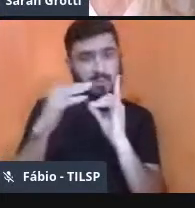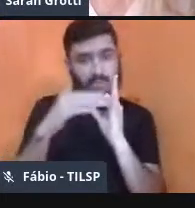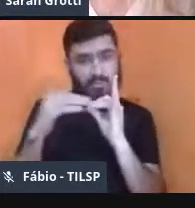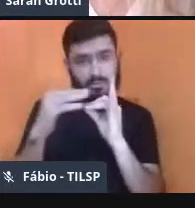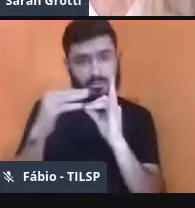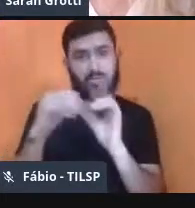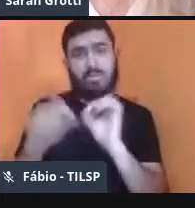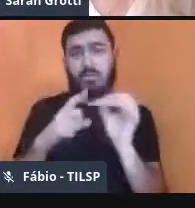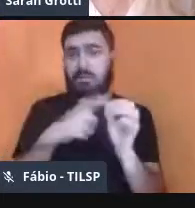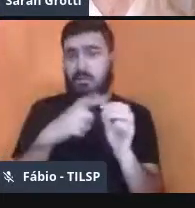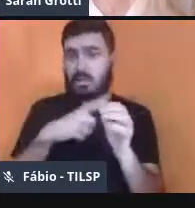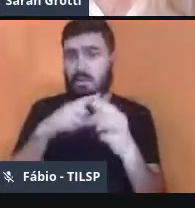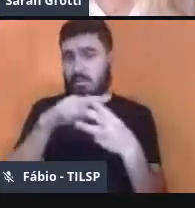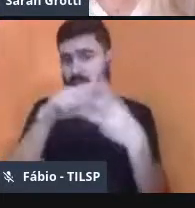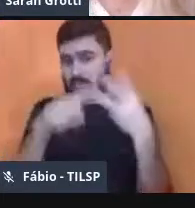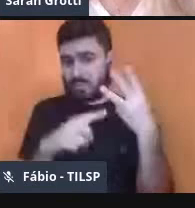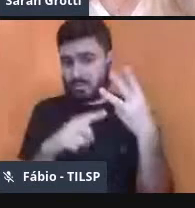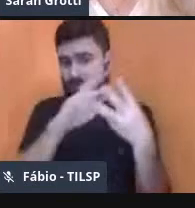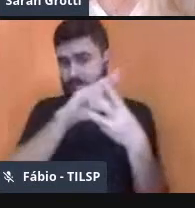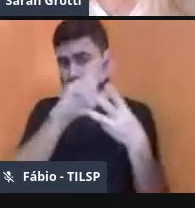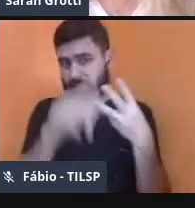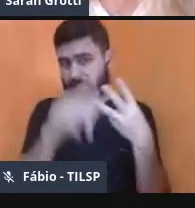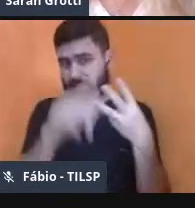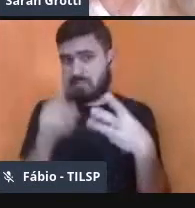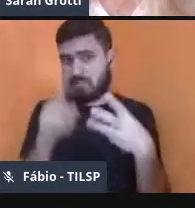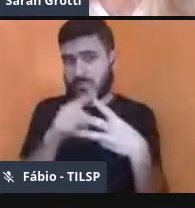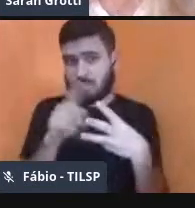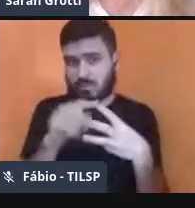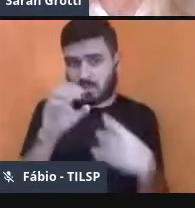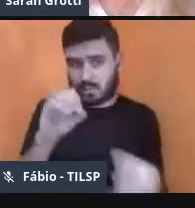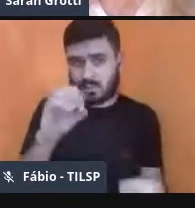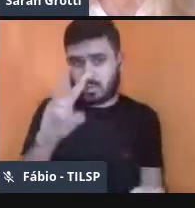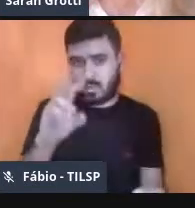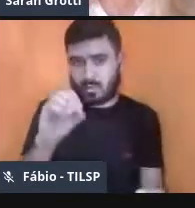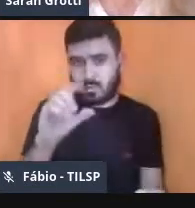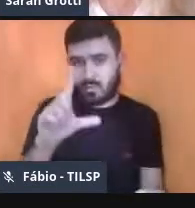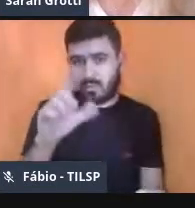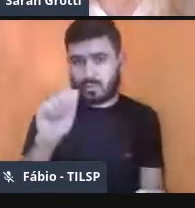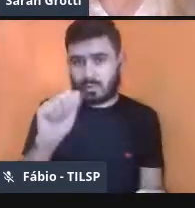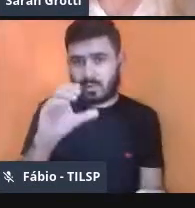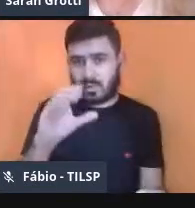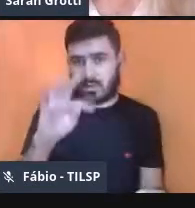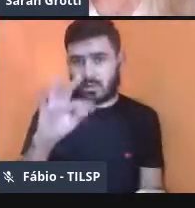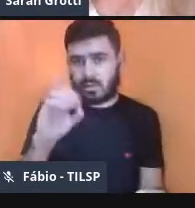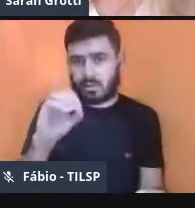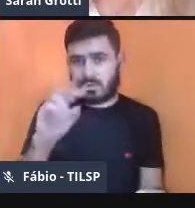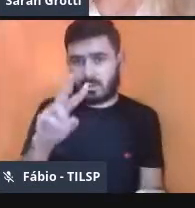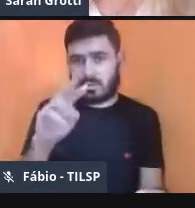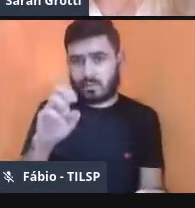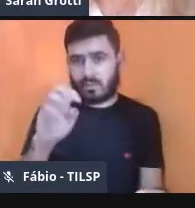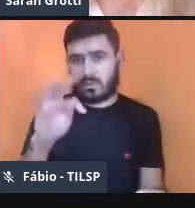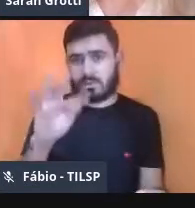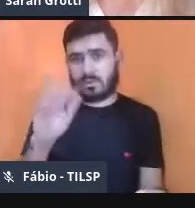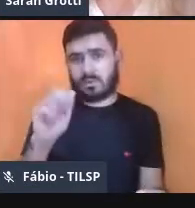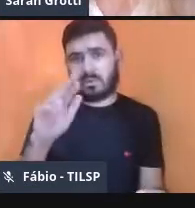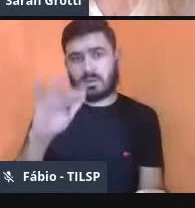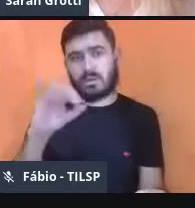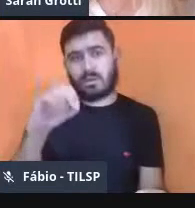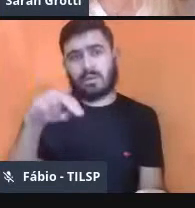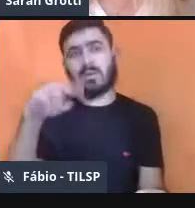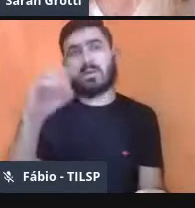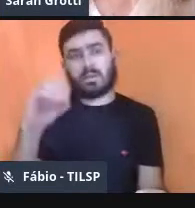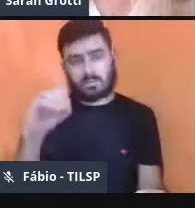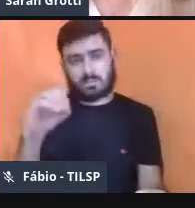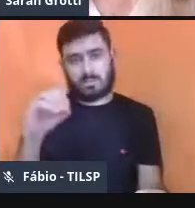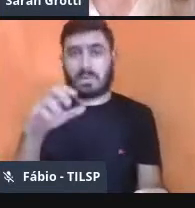3 classificações. Primeiro, o ovo-lácteo vegetariano, né, que quem está começando opta